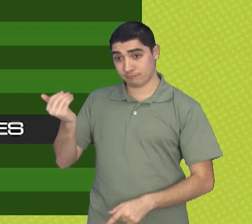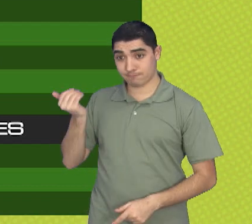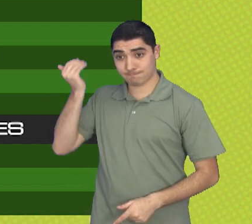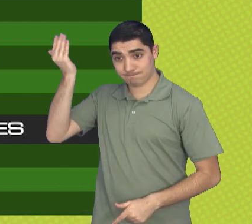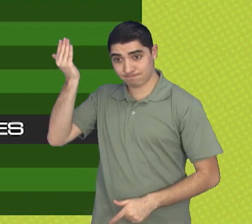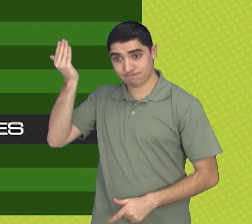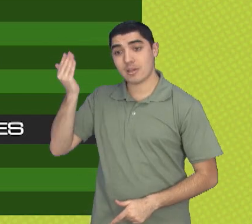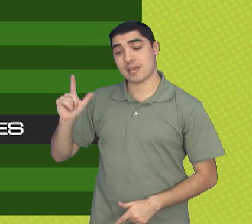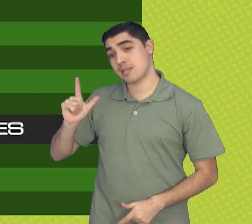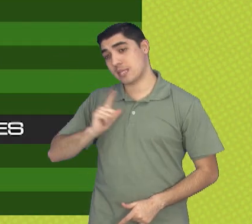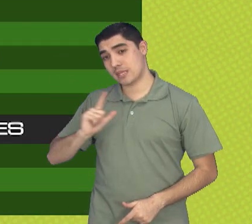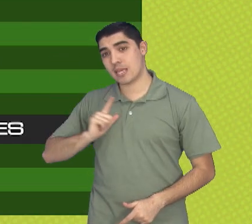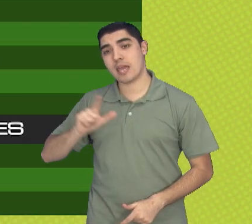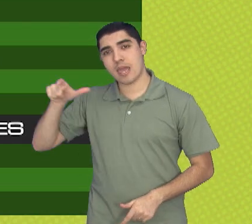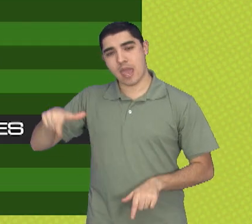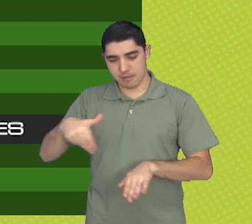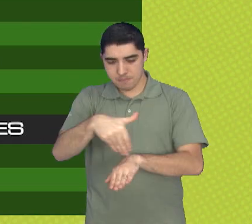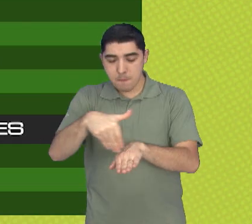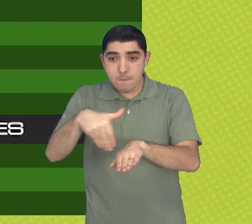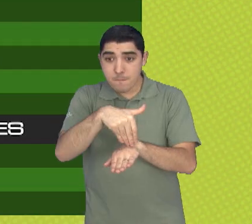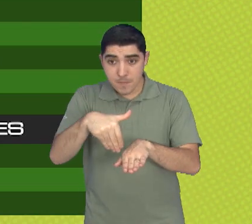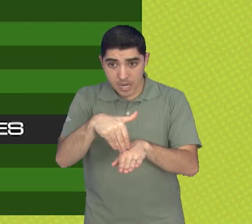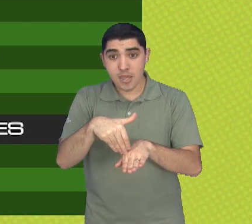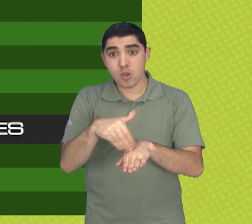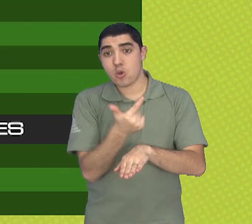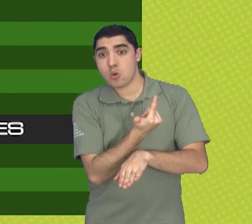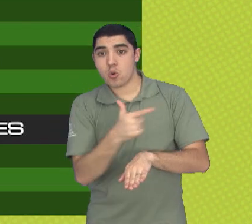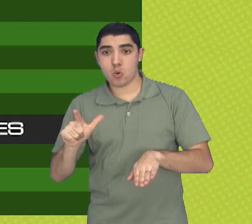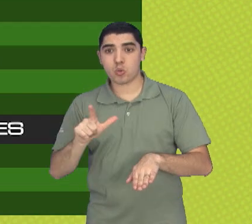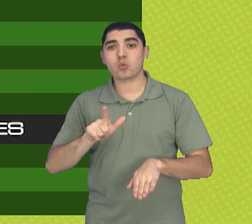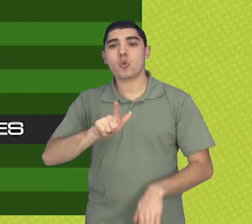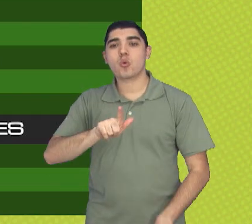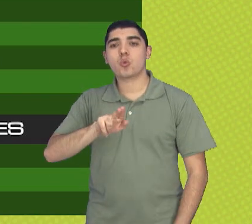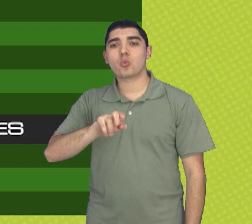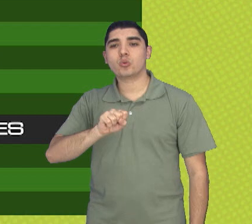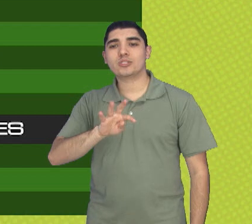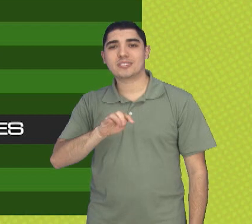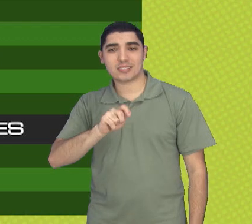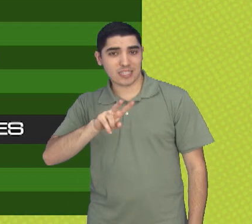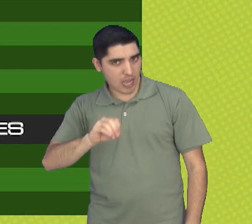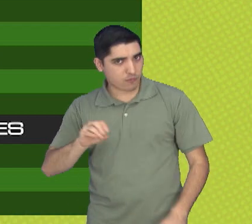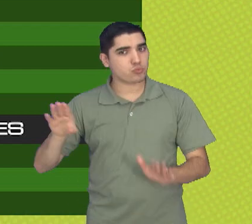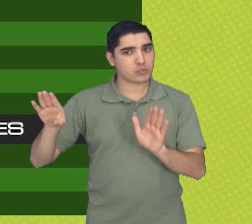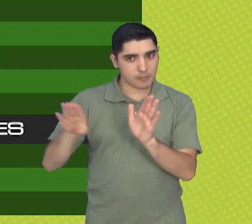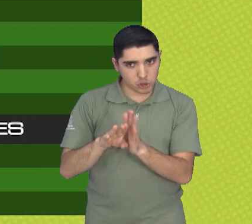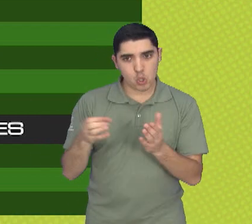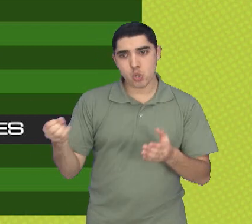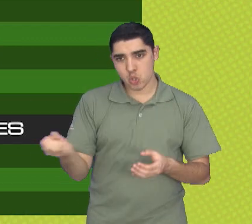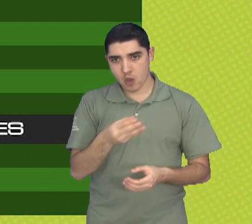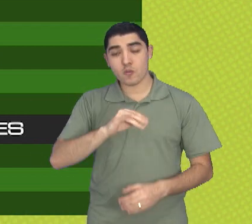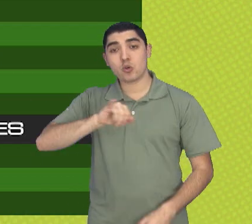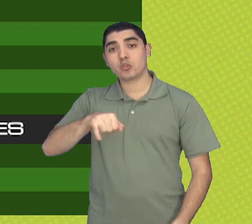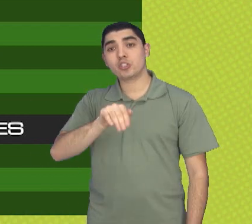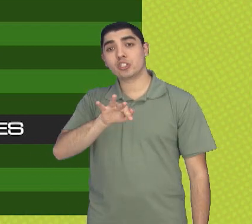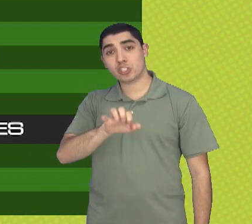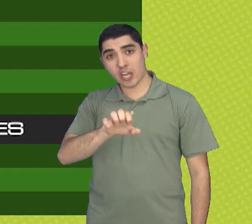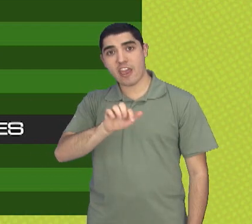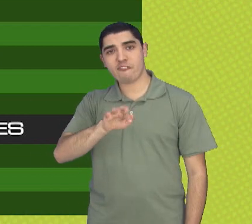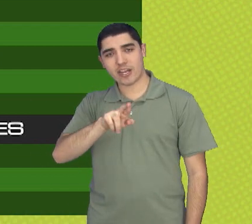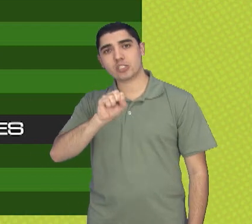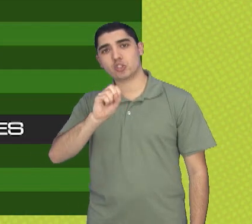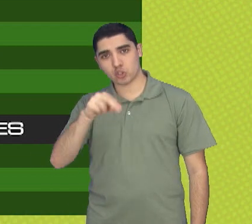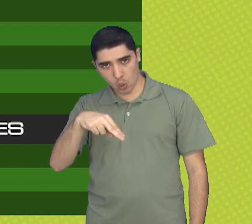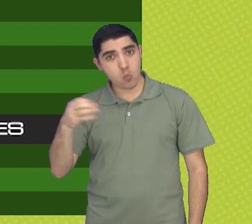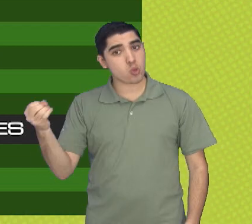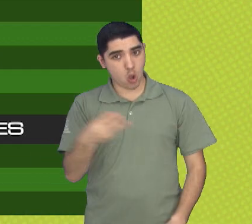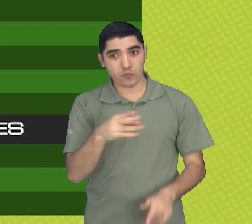Vinícius Barba, permanecem, o Gustavo Nicola e Jefferson chegaram, os meias, Rodrigo Andrade, Felipe Conchal, o Rafinha da base permanece também,